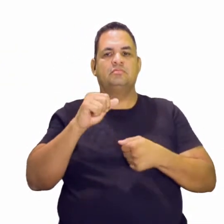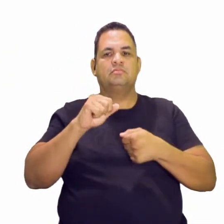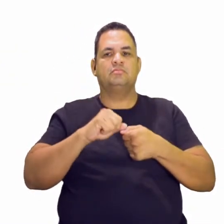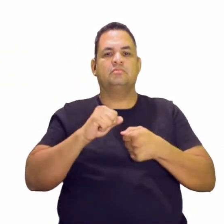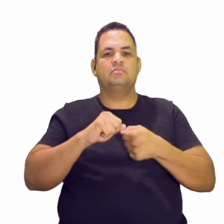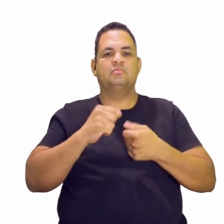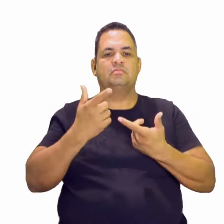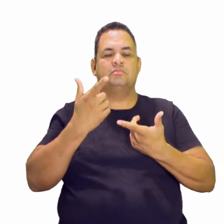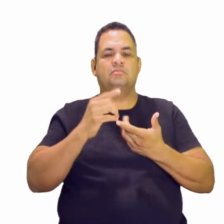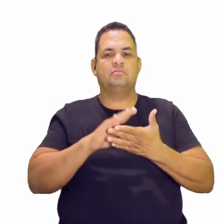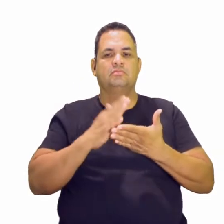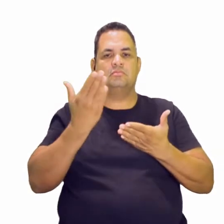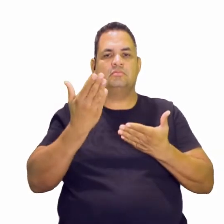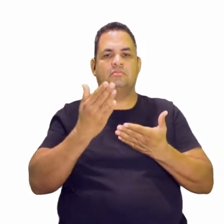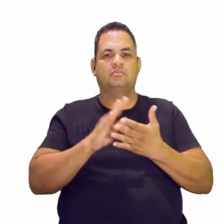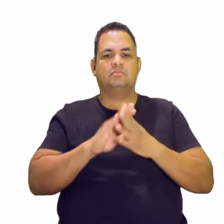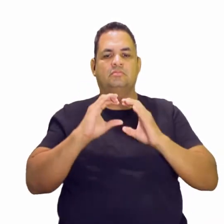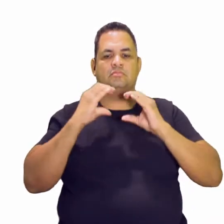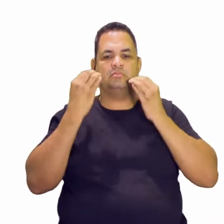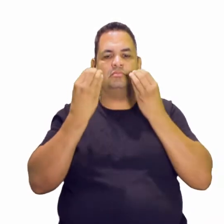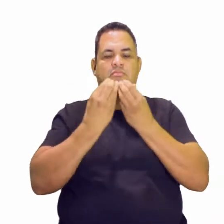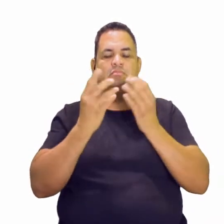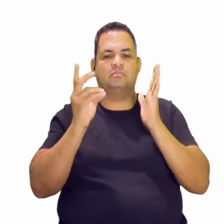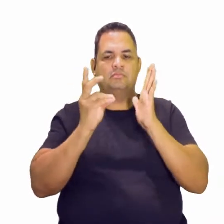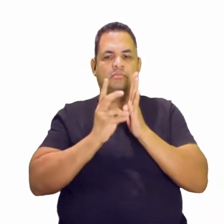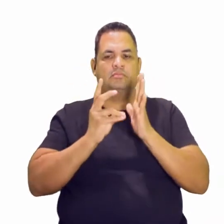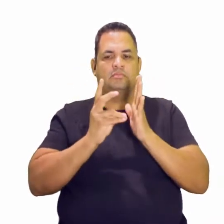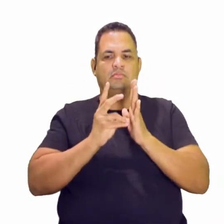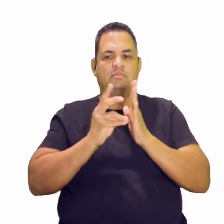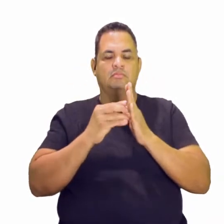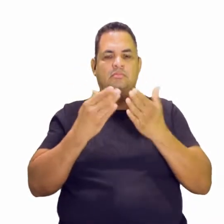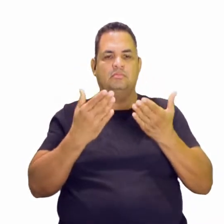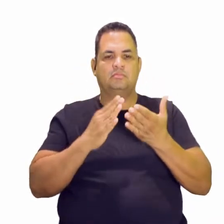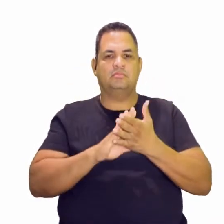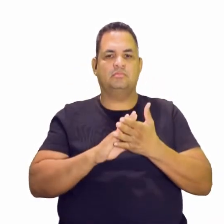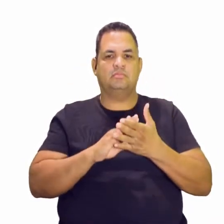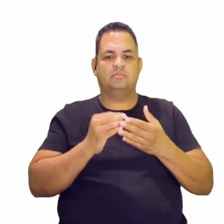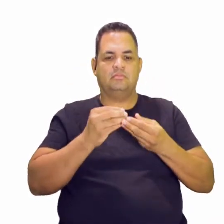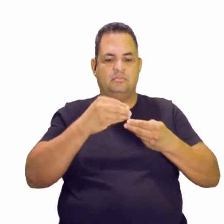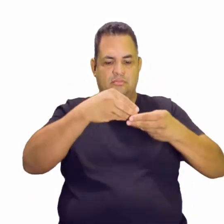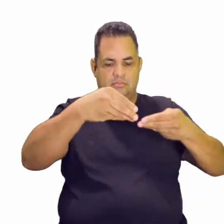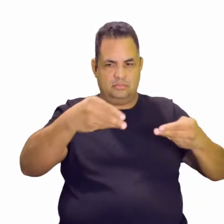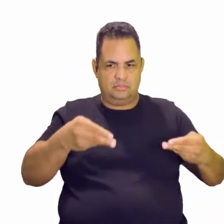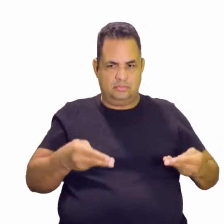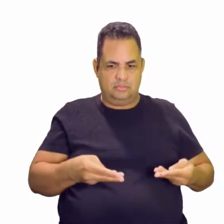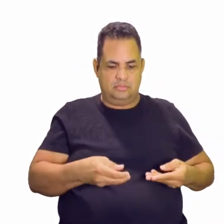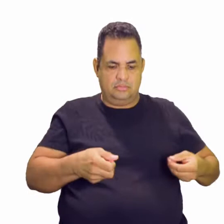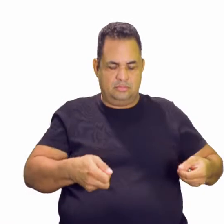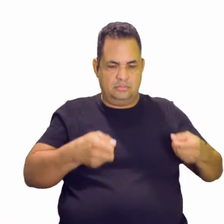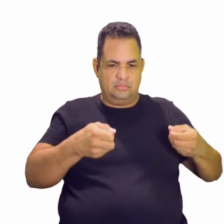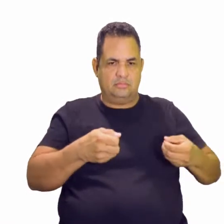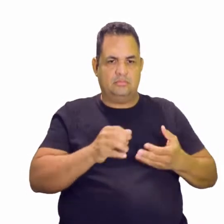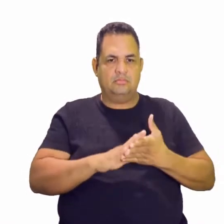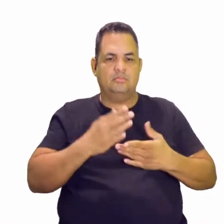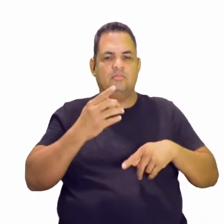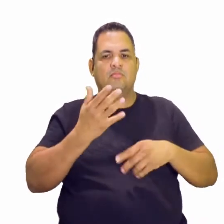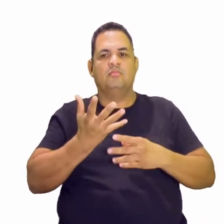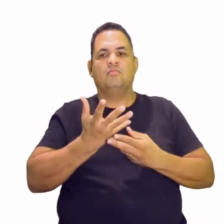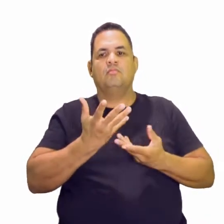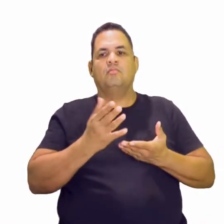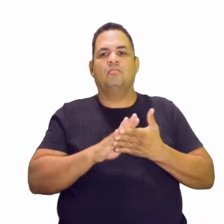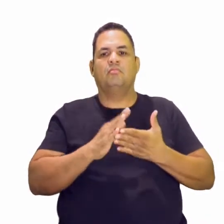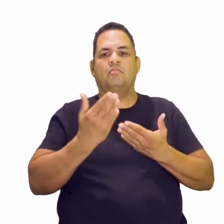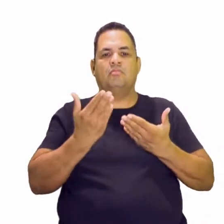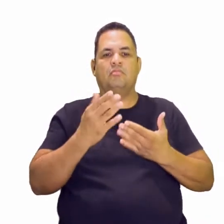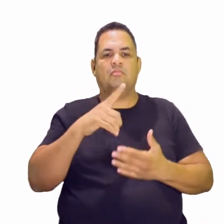produções, né, realizadas pelas comunidades indígenas, como cestaria, arte plumária, né, como vocês